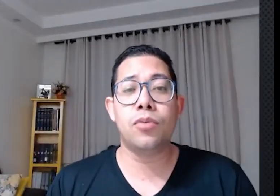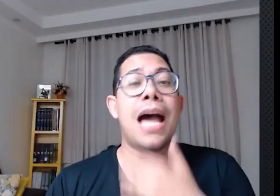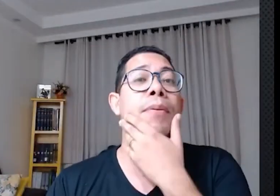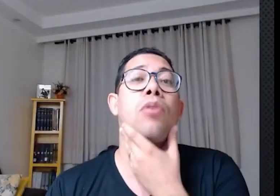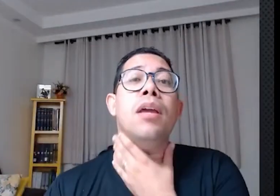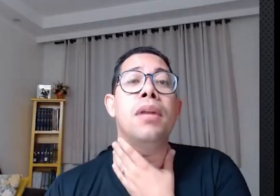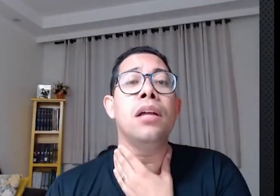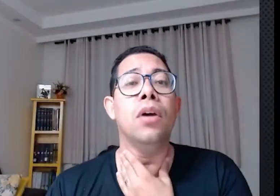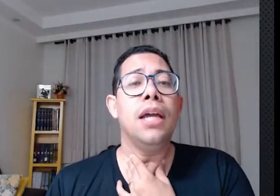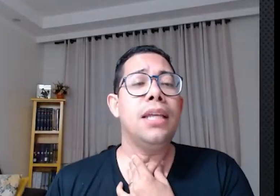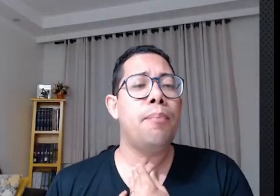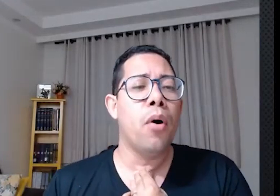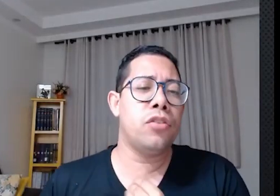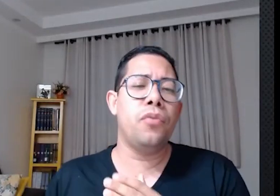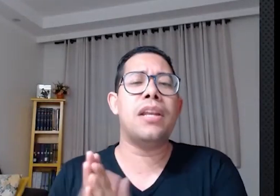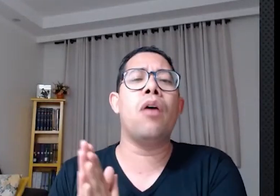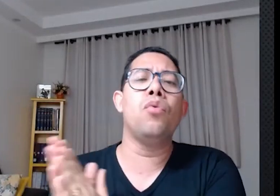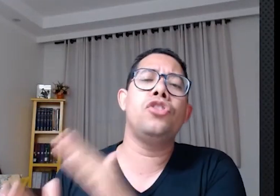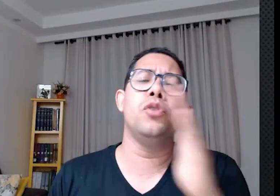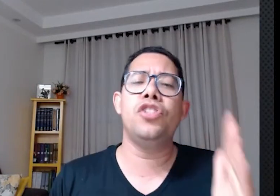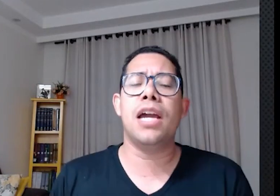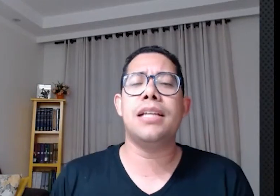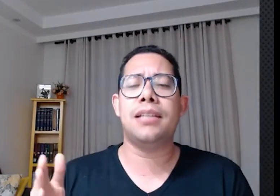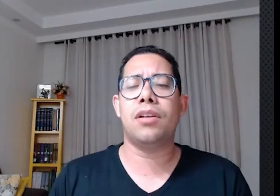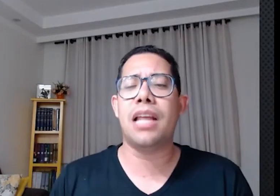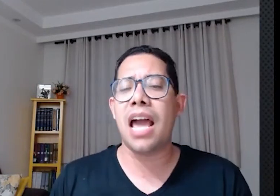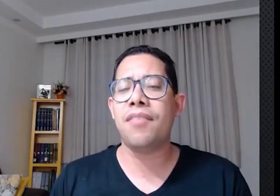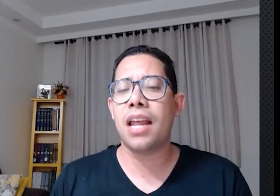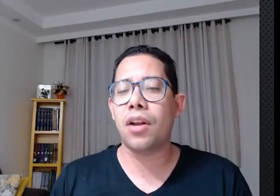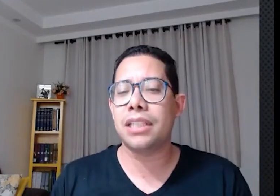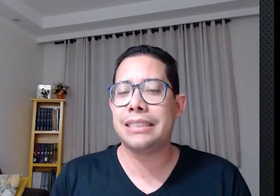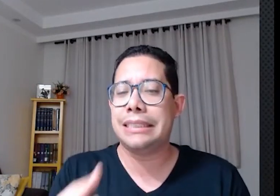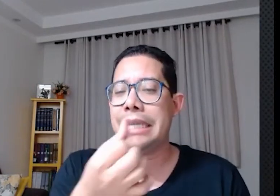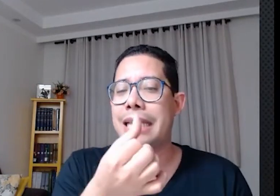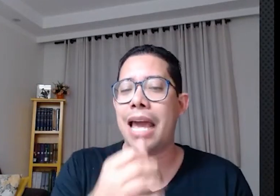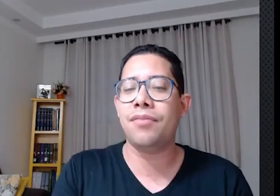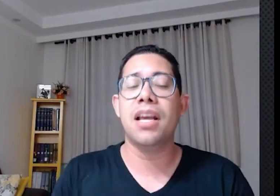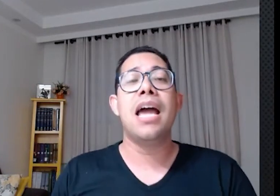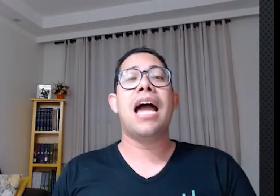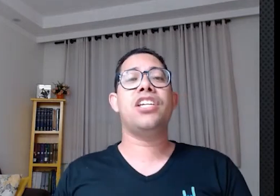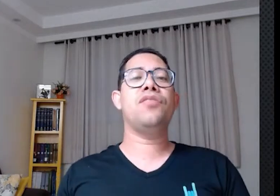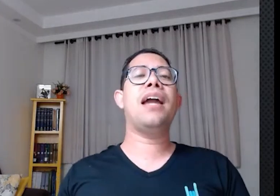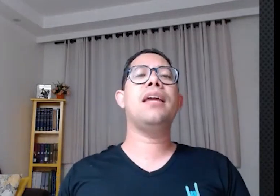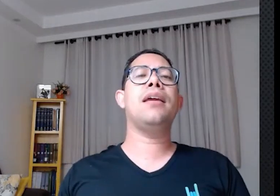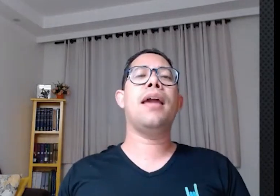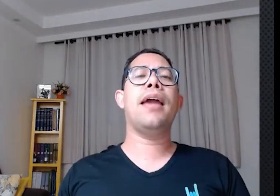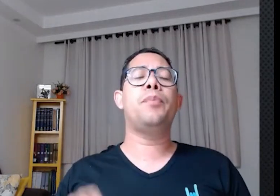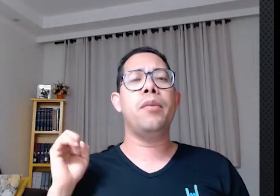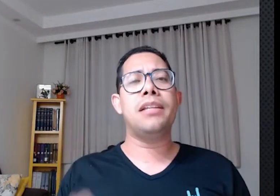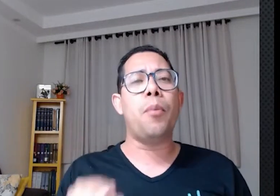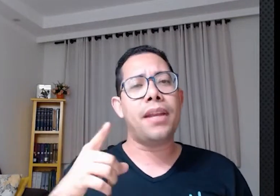sobre isso. Pessoal, lembrando que depois, no final, no último dia aí dessa nossa live, né, na nossa sexta live, a gente